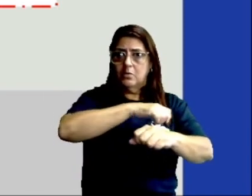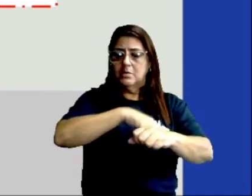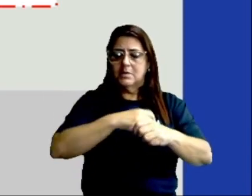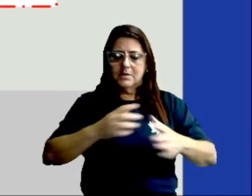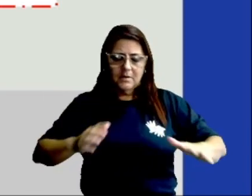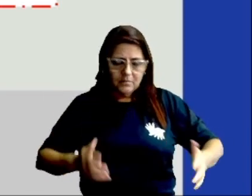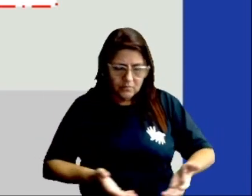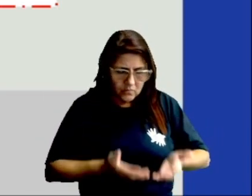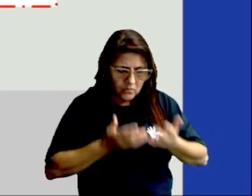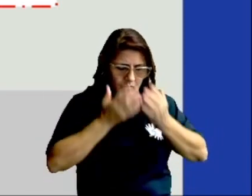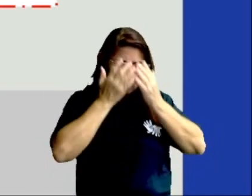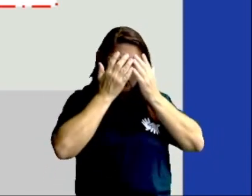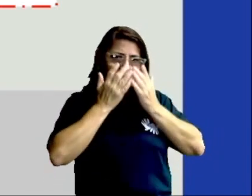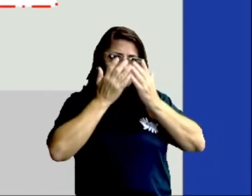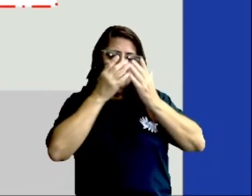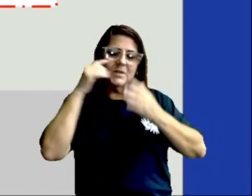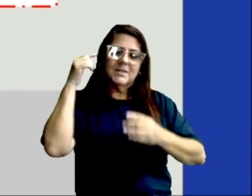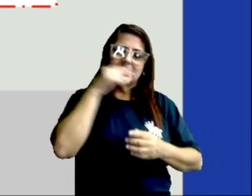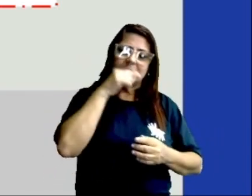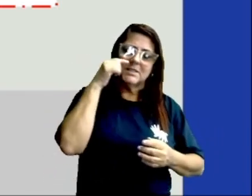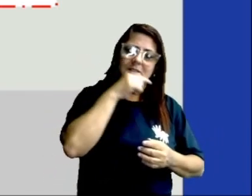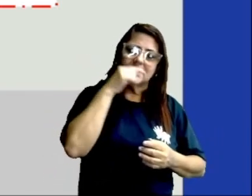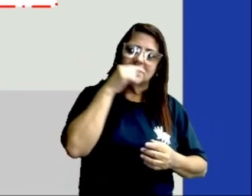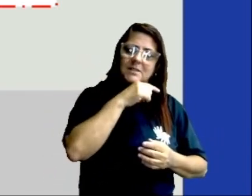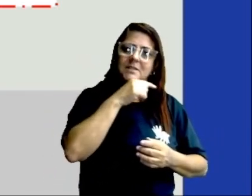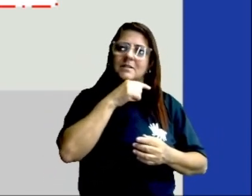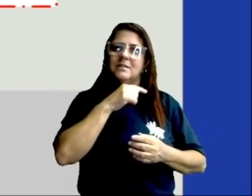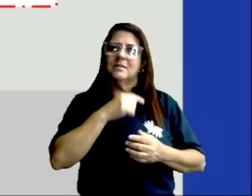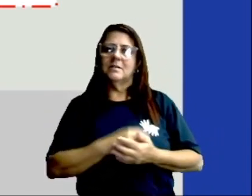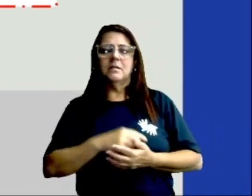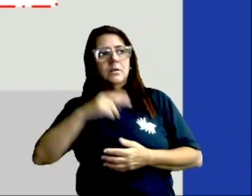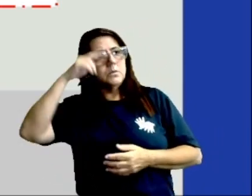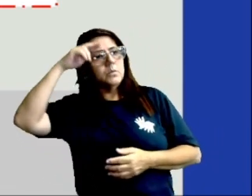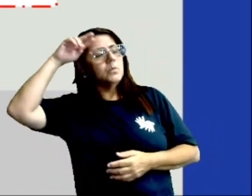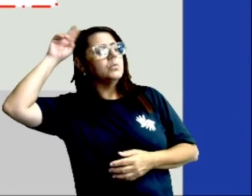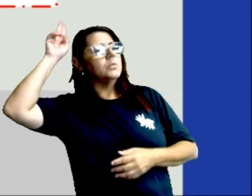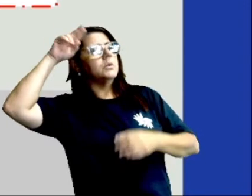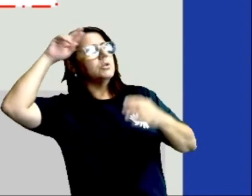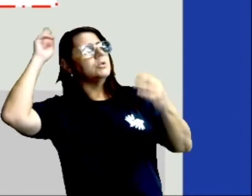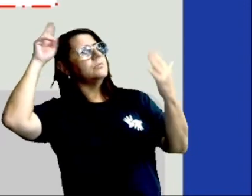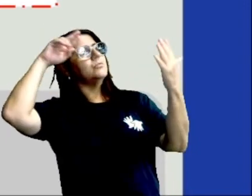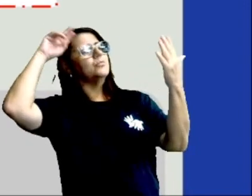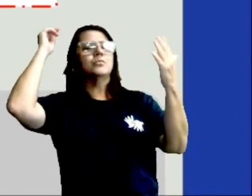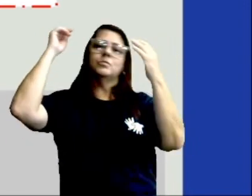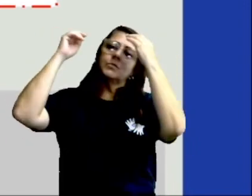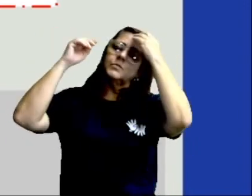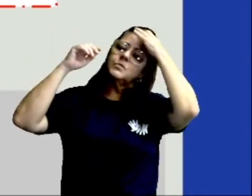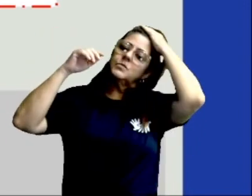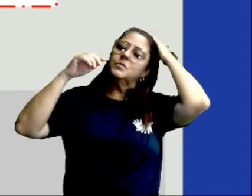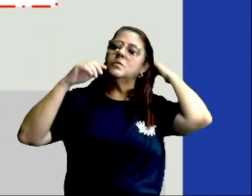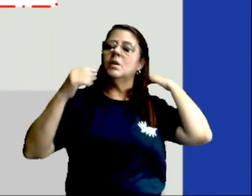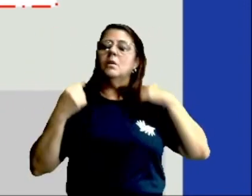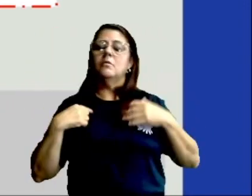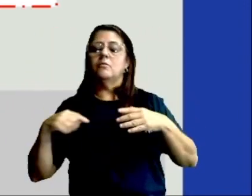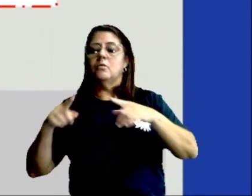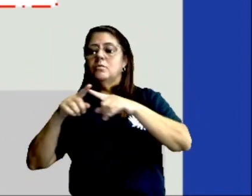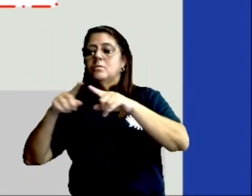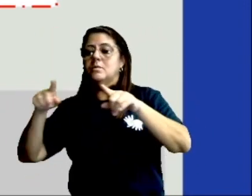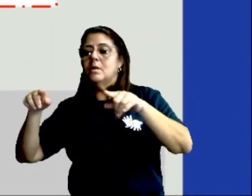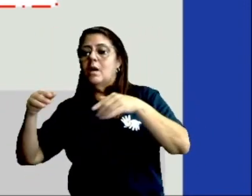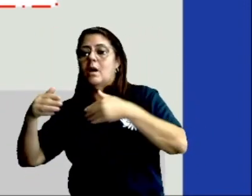o rosto, os dentes e penteei-me. E, voltando ao meu quarto,